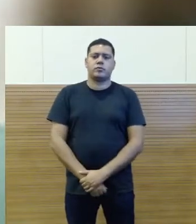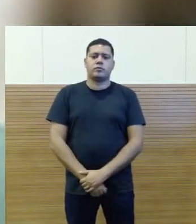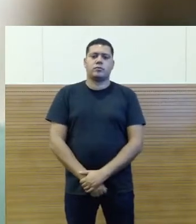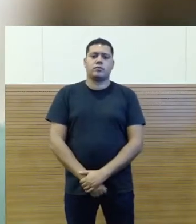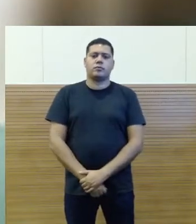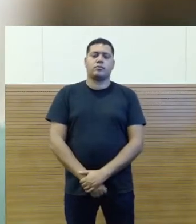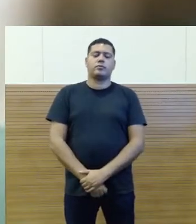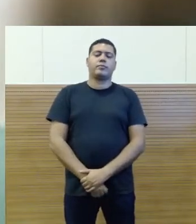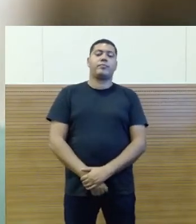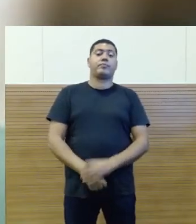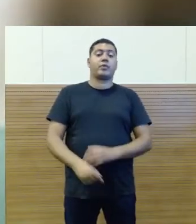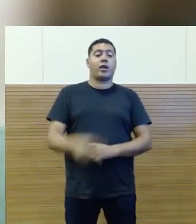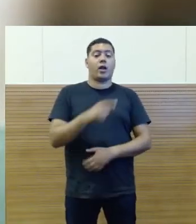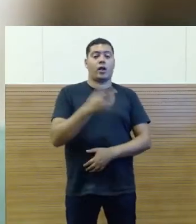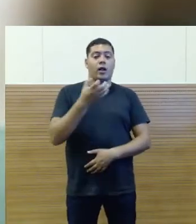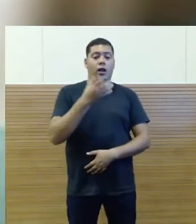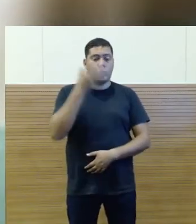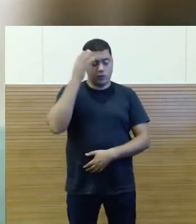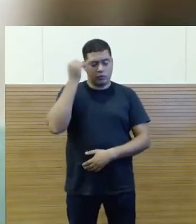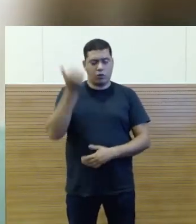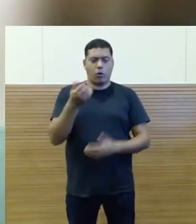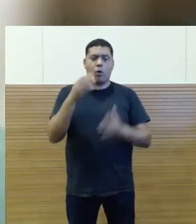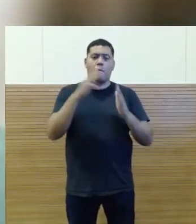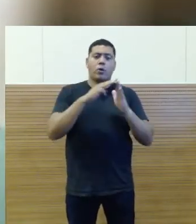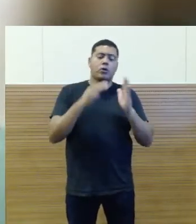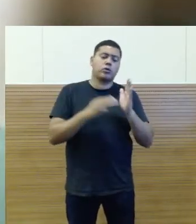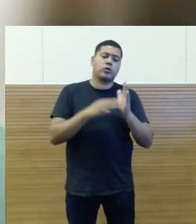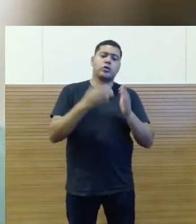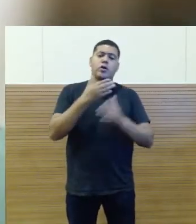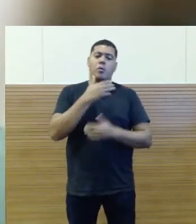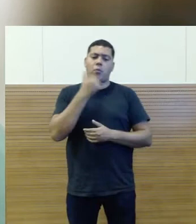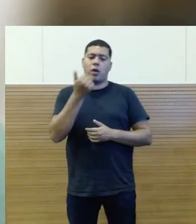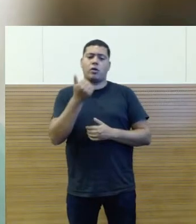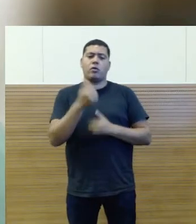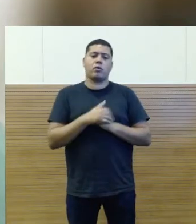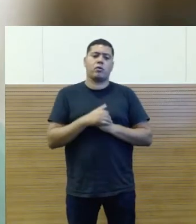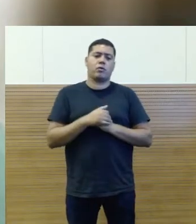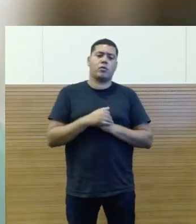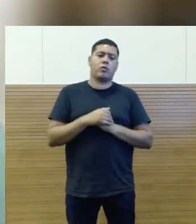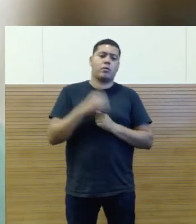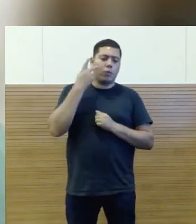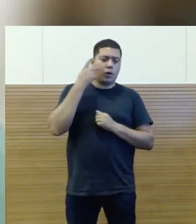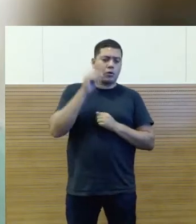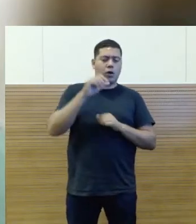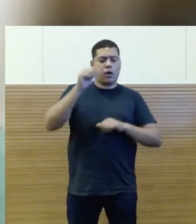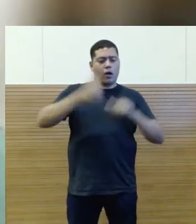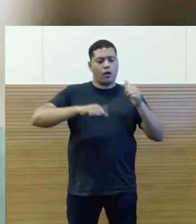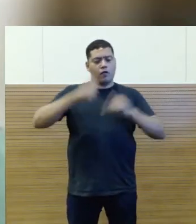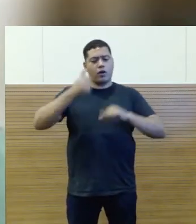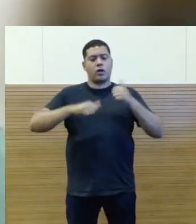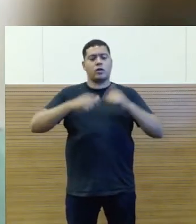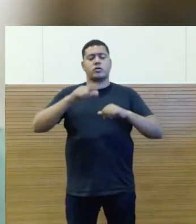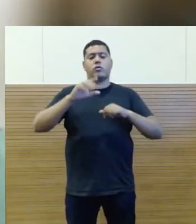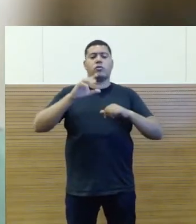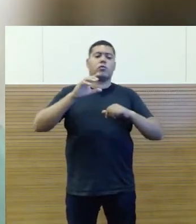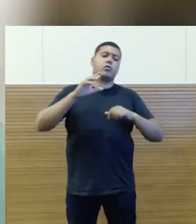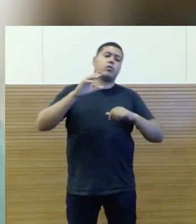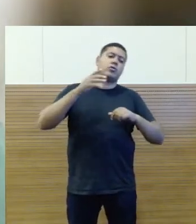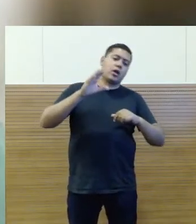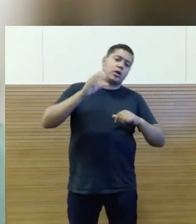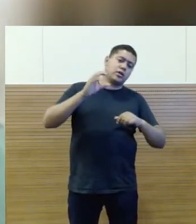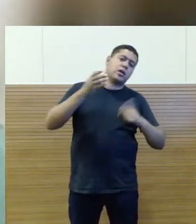que ela gostaria de saber qual é a metodologia mais adequada para a avaliação da evidência